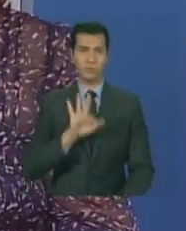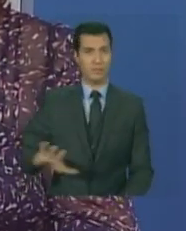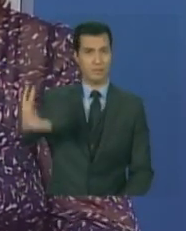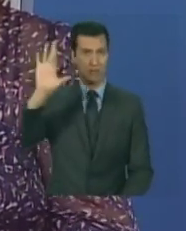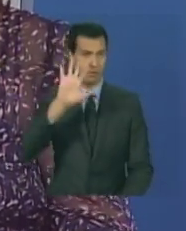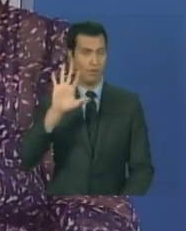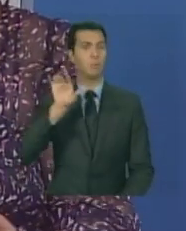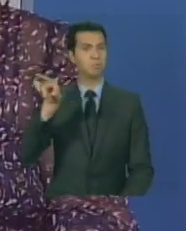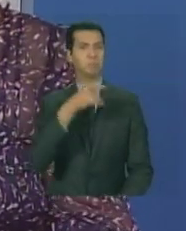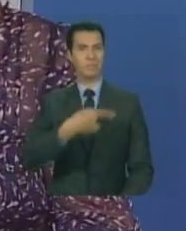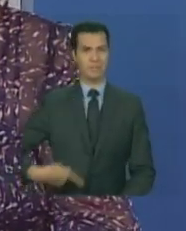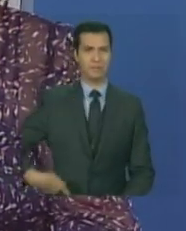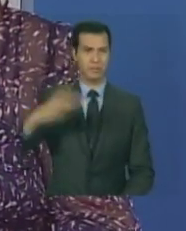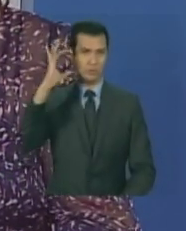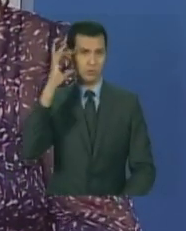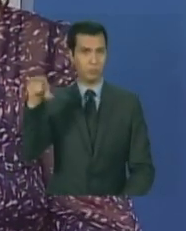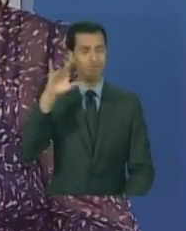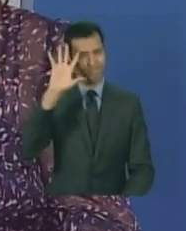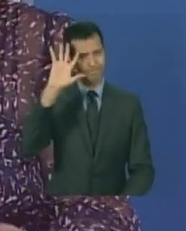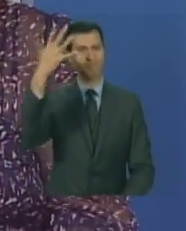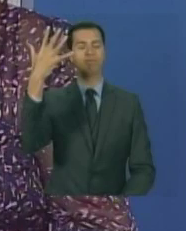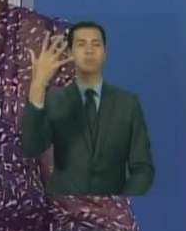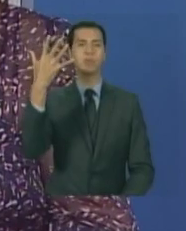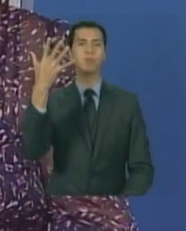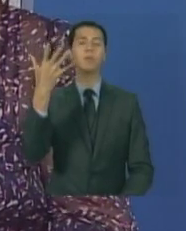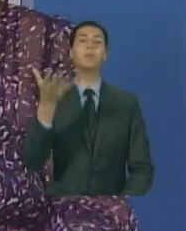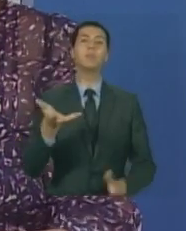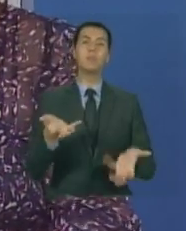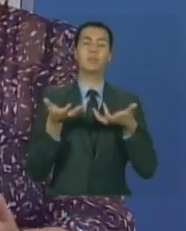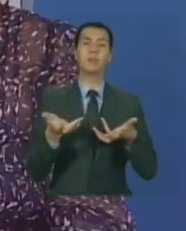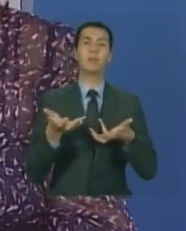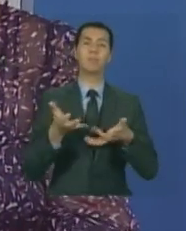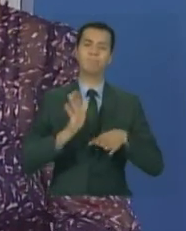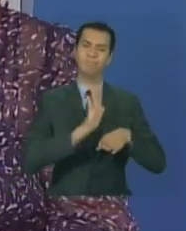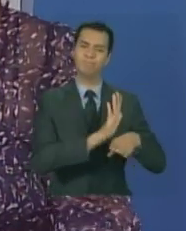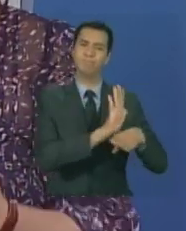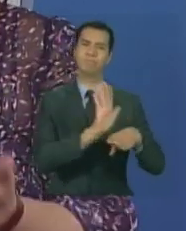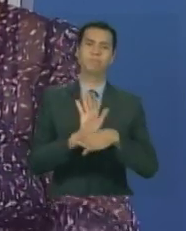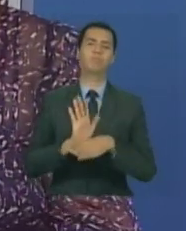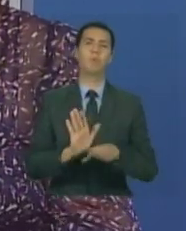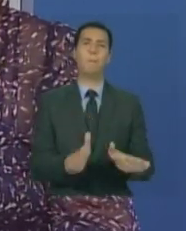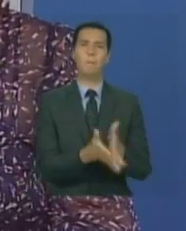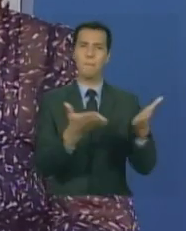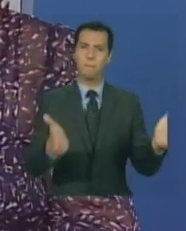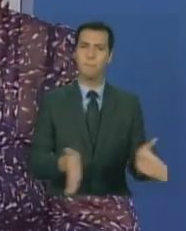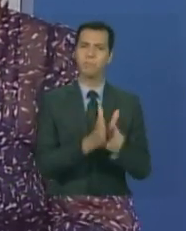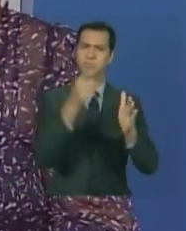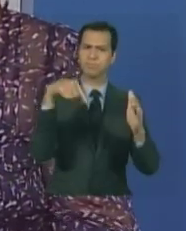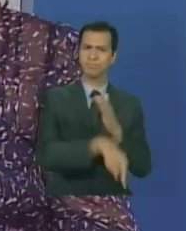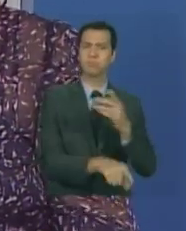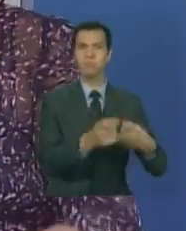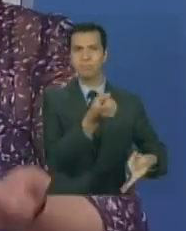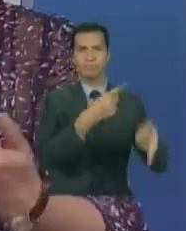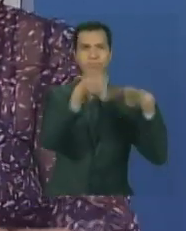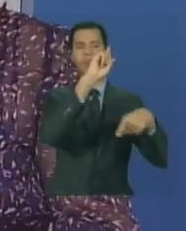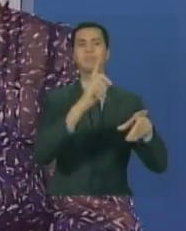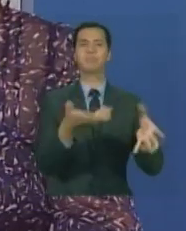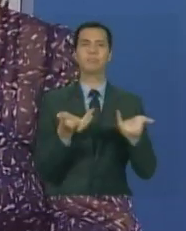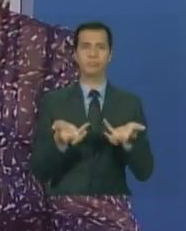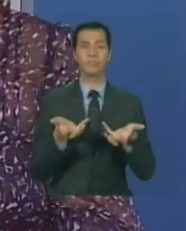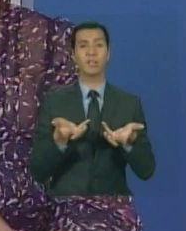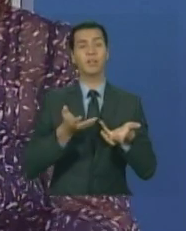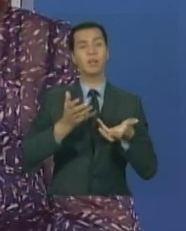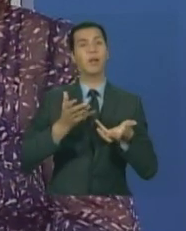presidenta Dilma, coloca, né, a agenda do combate à pobreza, ou seja, do enfrentamento à pobreza, na